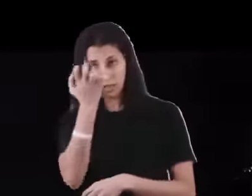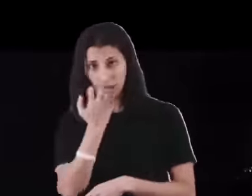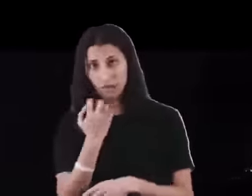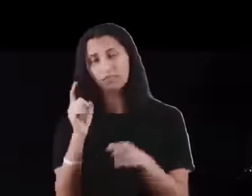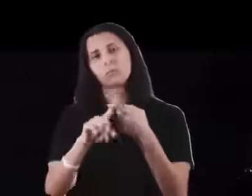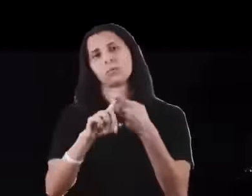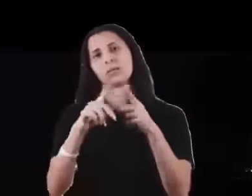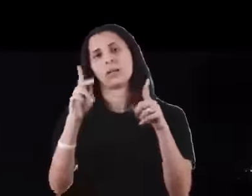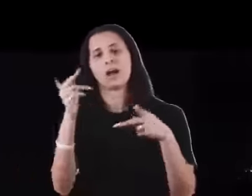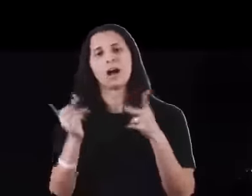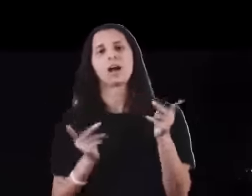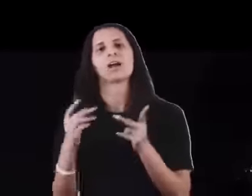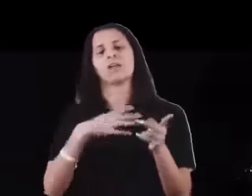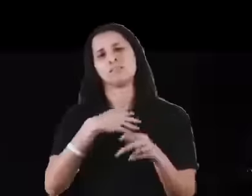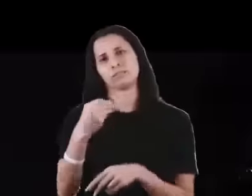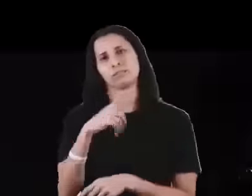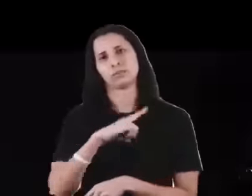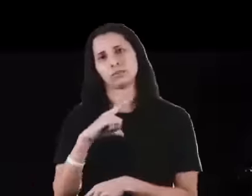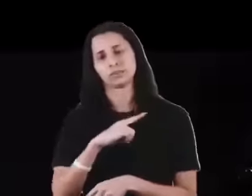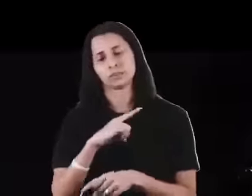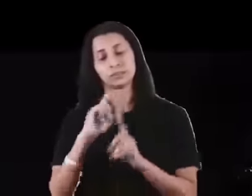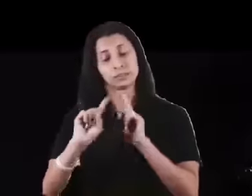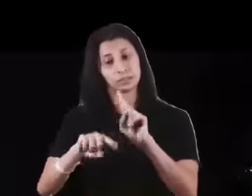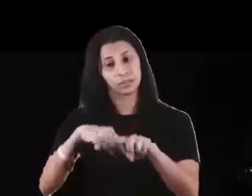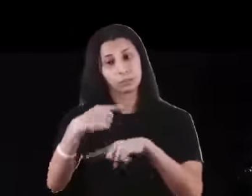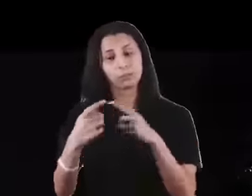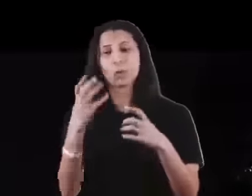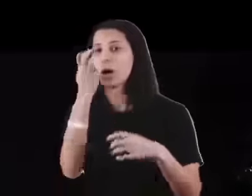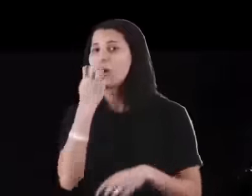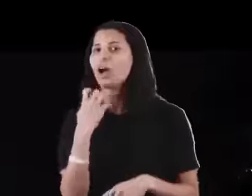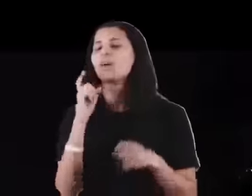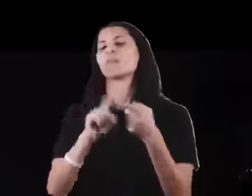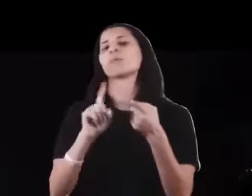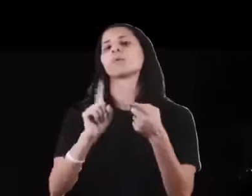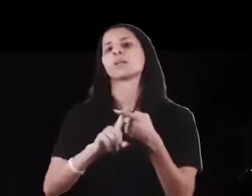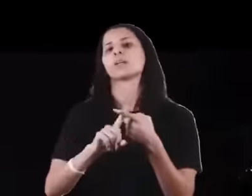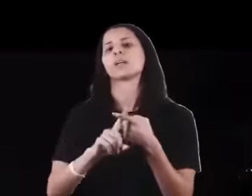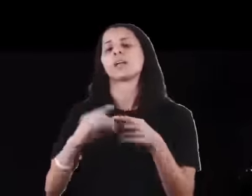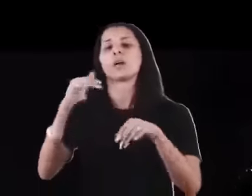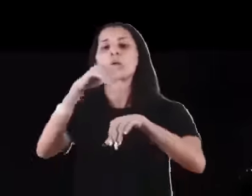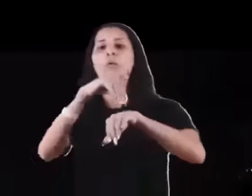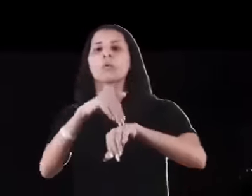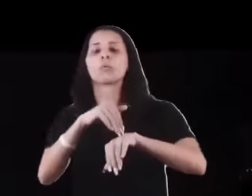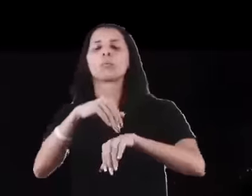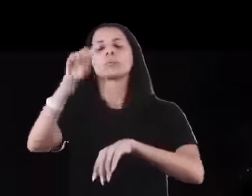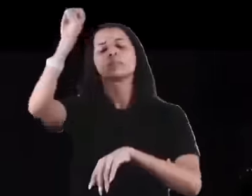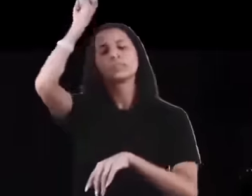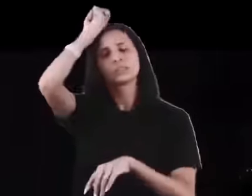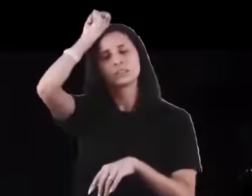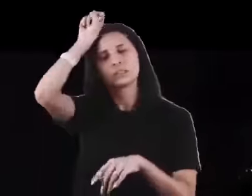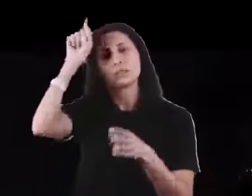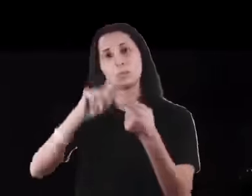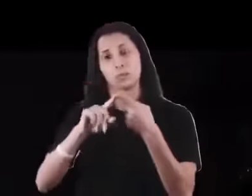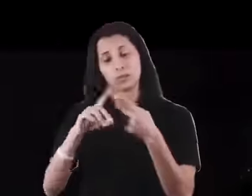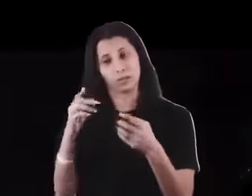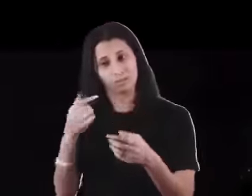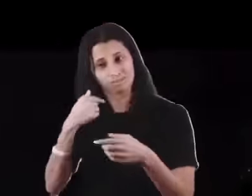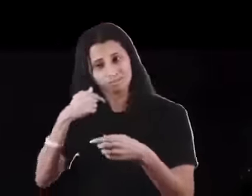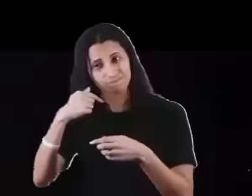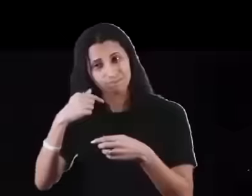ódio de tratar cada mal pecou porque tratou mal dizer a culpa é dela mesmo